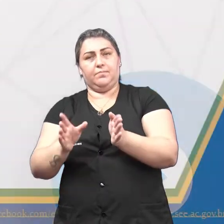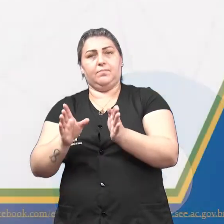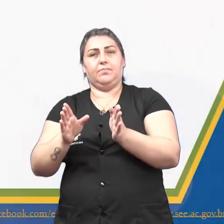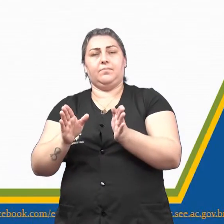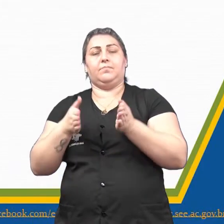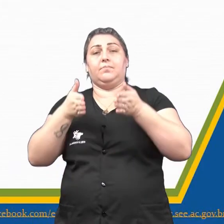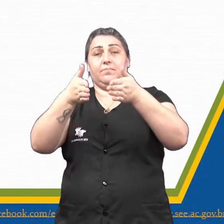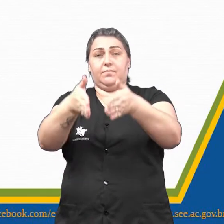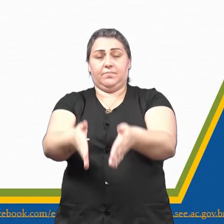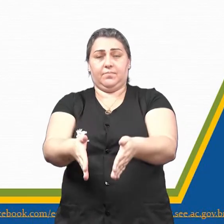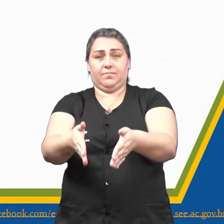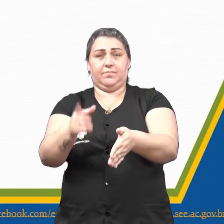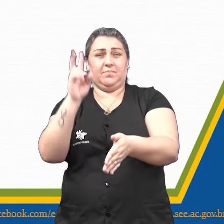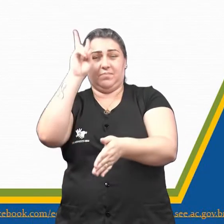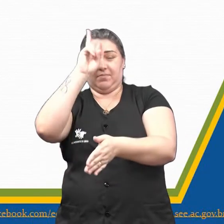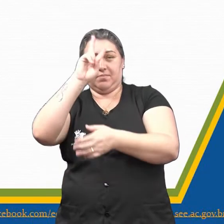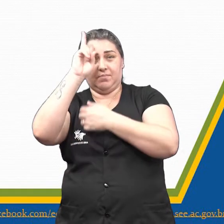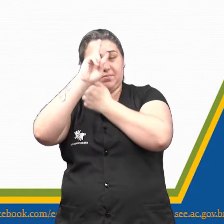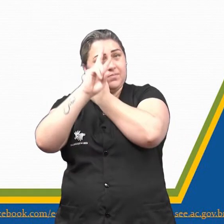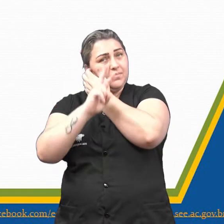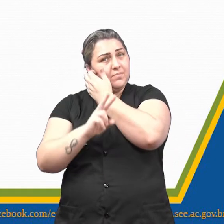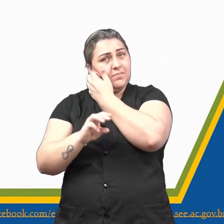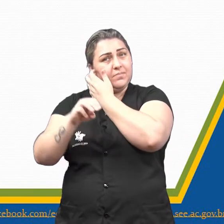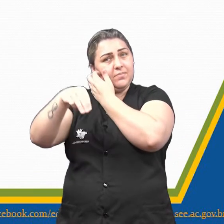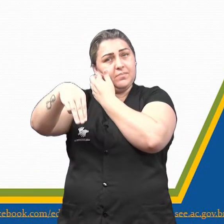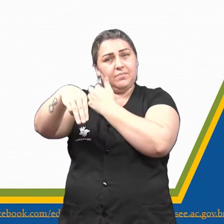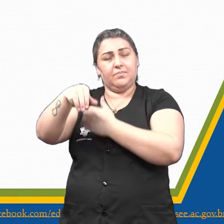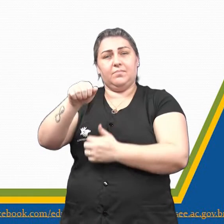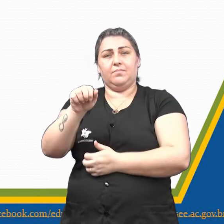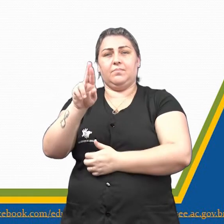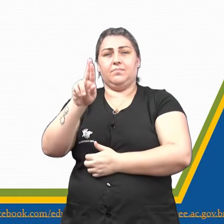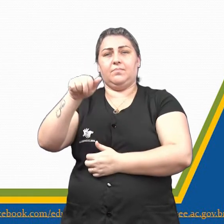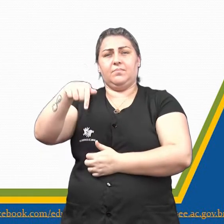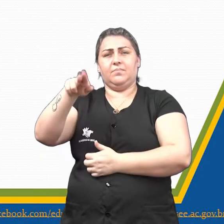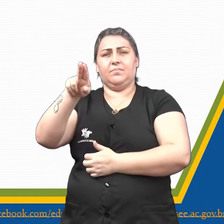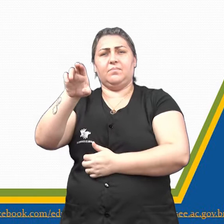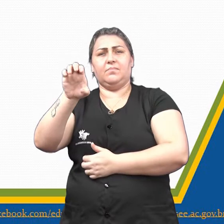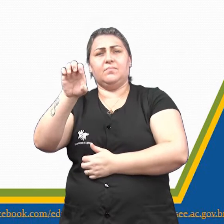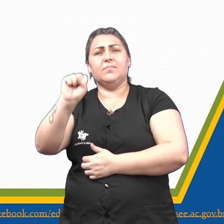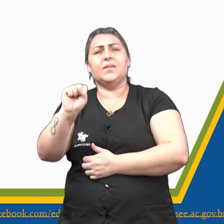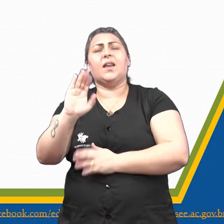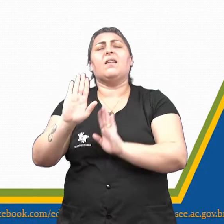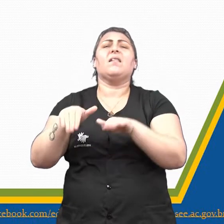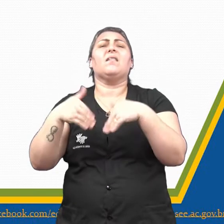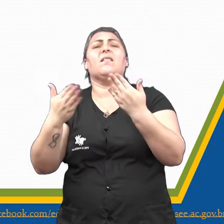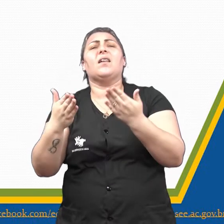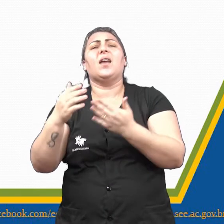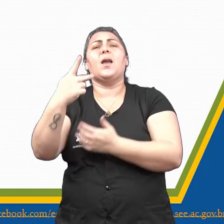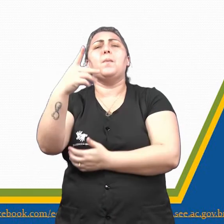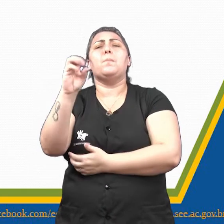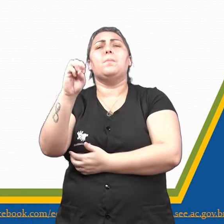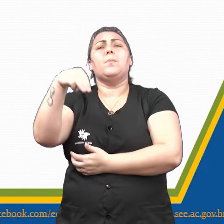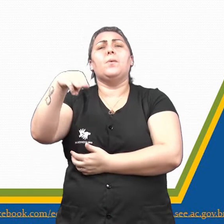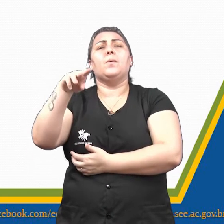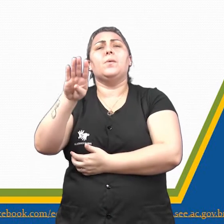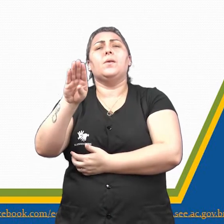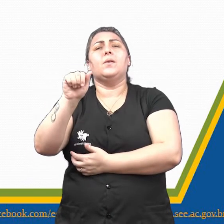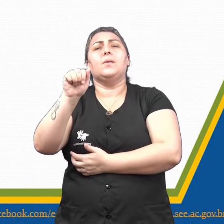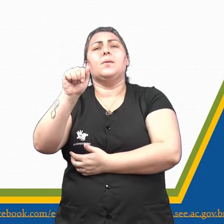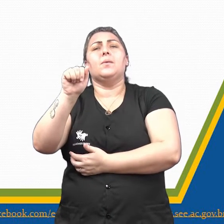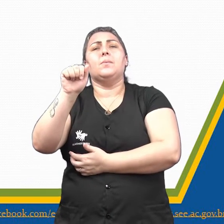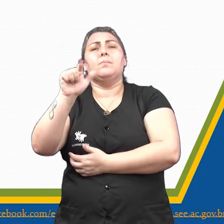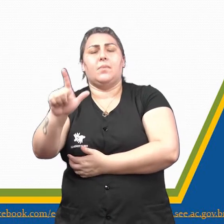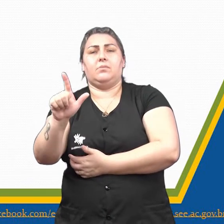colonização, nós lembramos de Marquês de Pombal. Mas quem foi, professora, Marquês de Pombal? Gente, ele